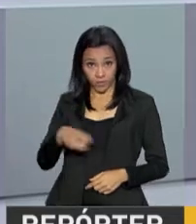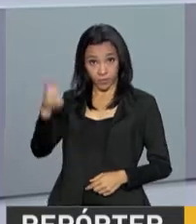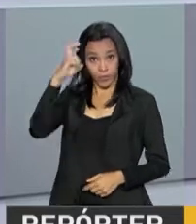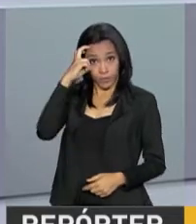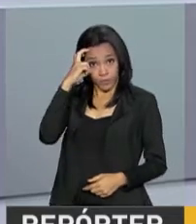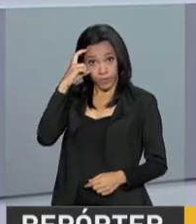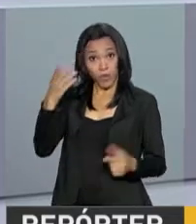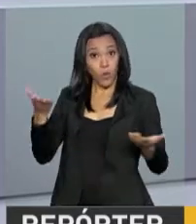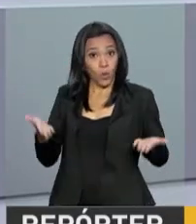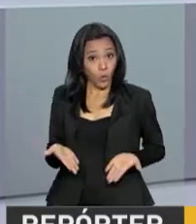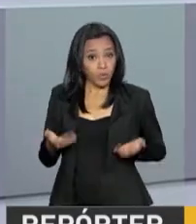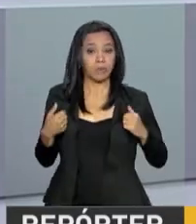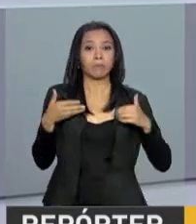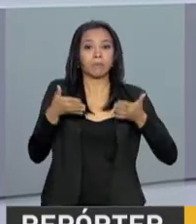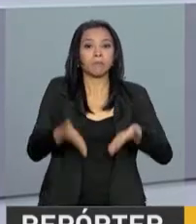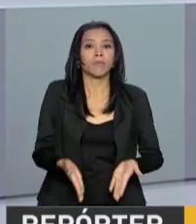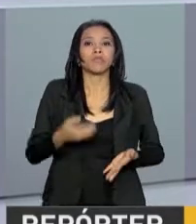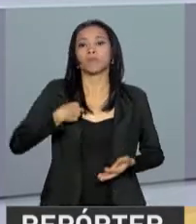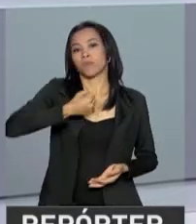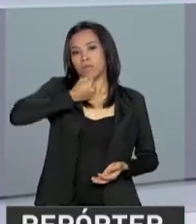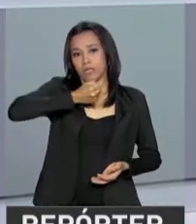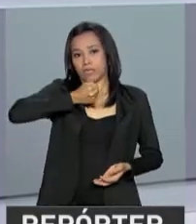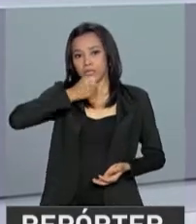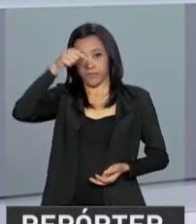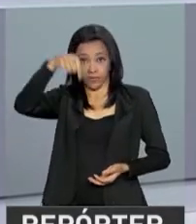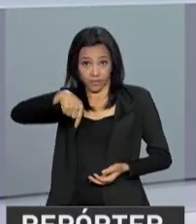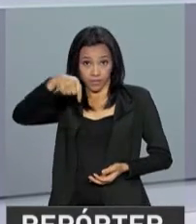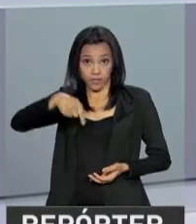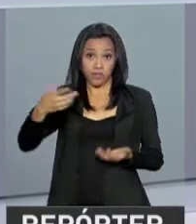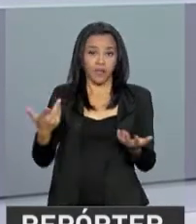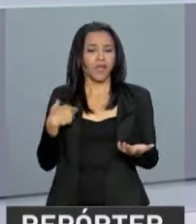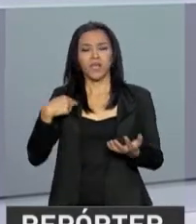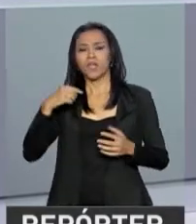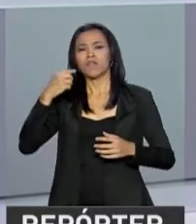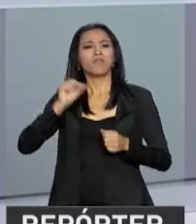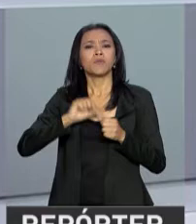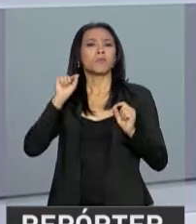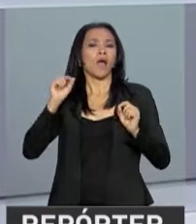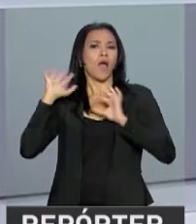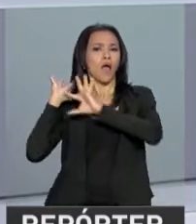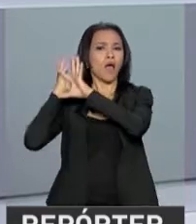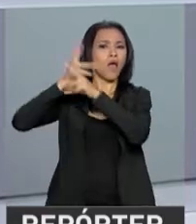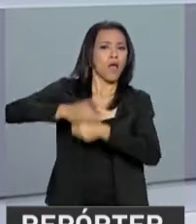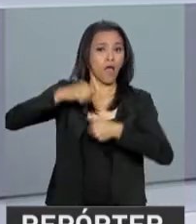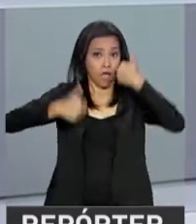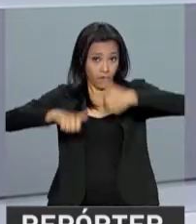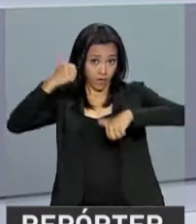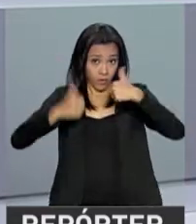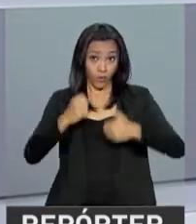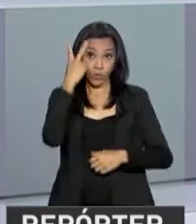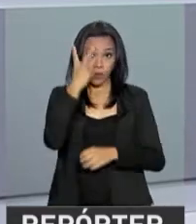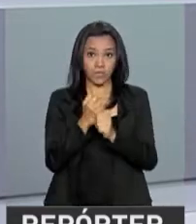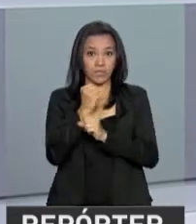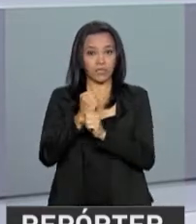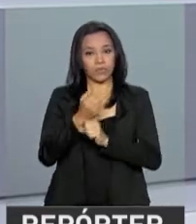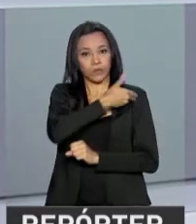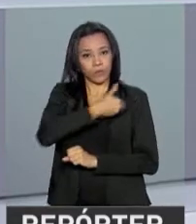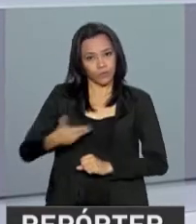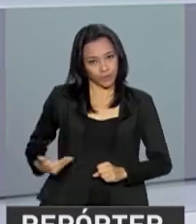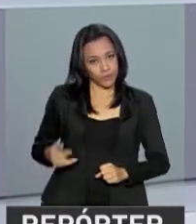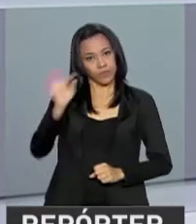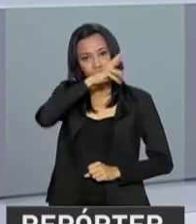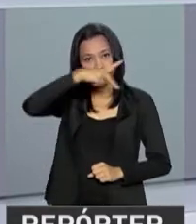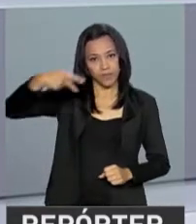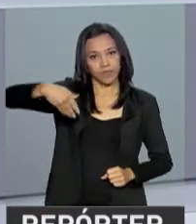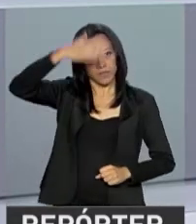Saleitão, participou hoje do programa Por Dentro do Governo. Ele fez um balanço dos 2 anos do governo Temer e falou sobre os investimentos